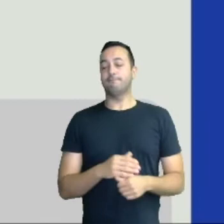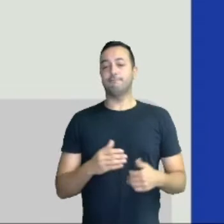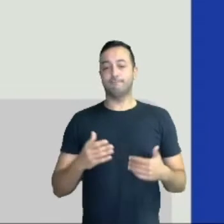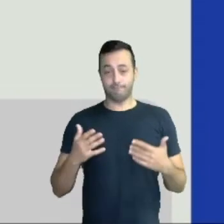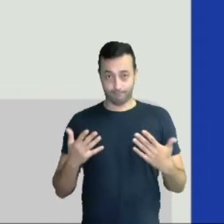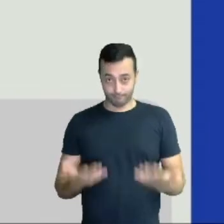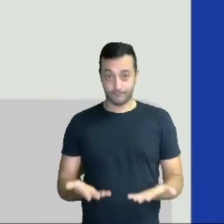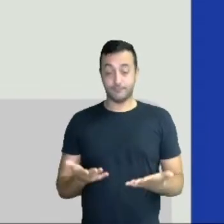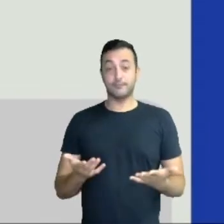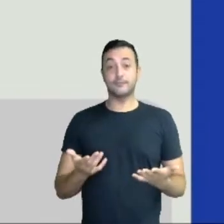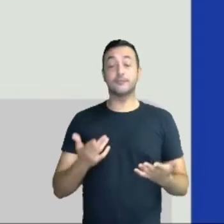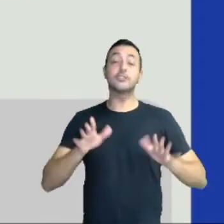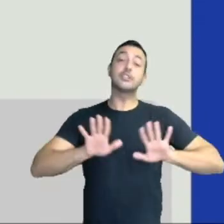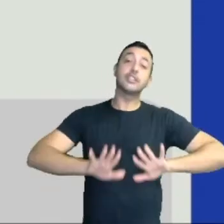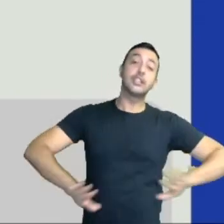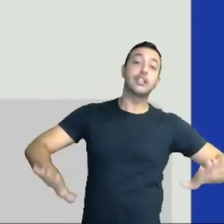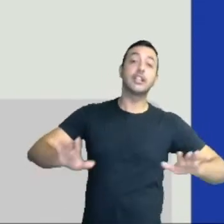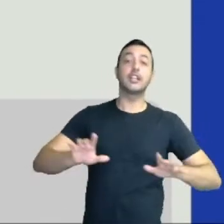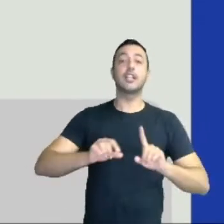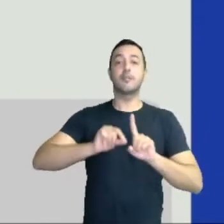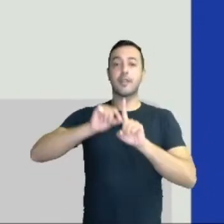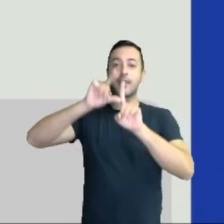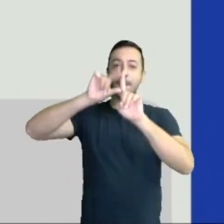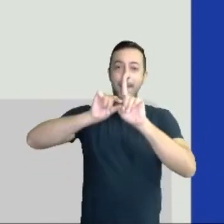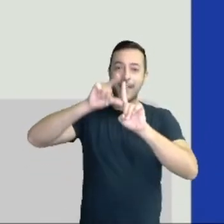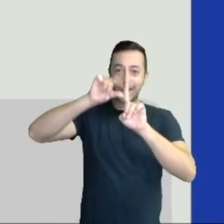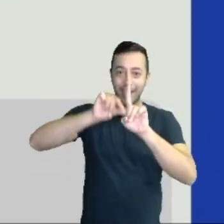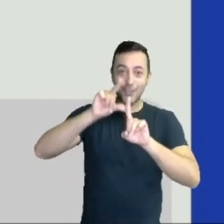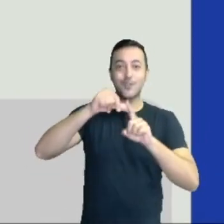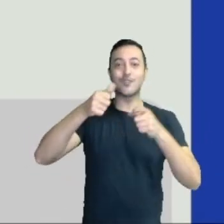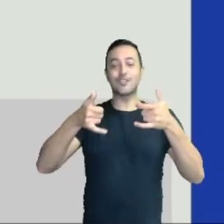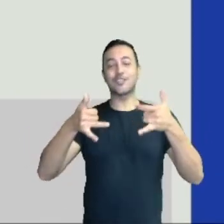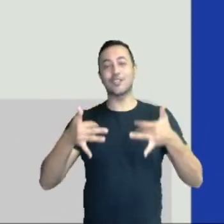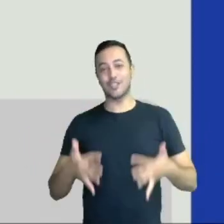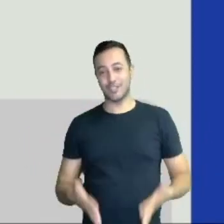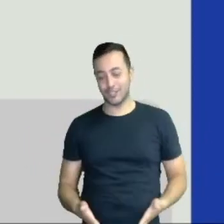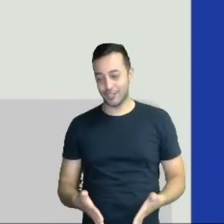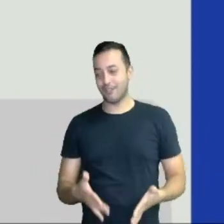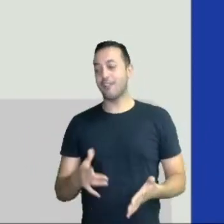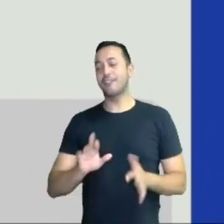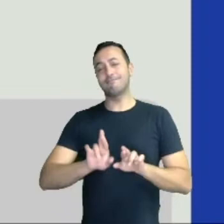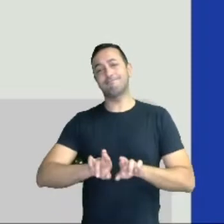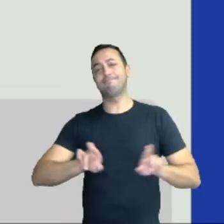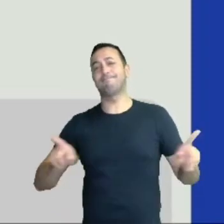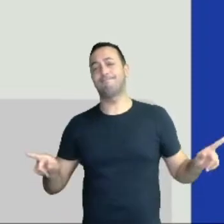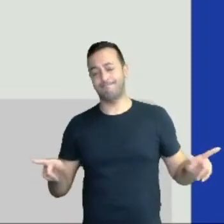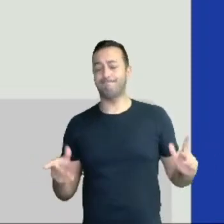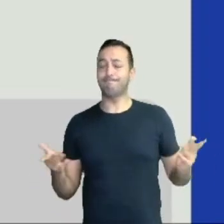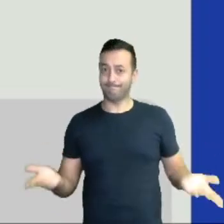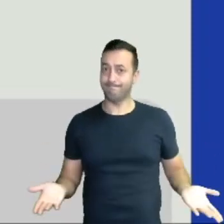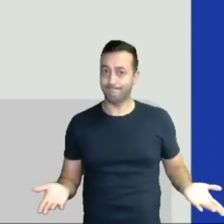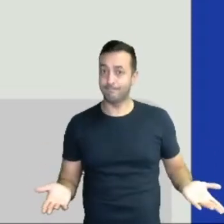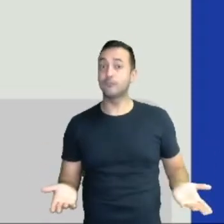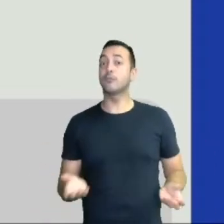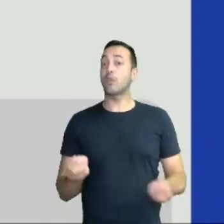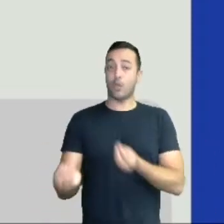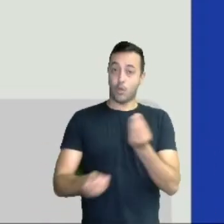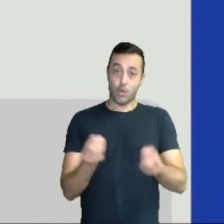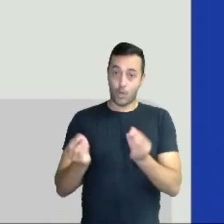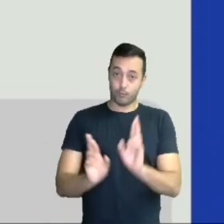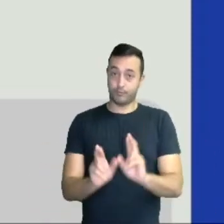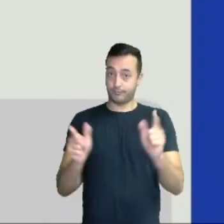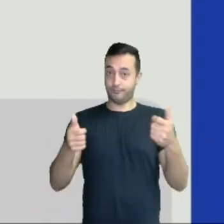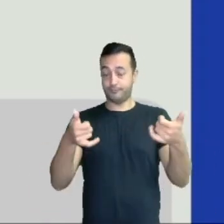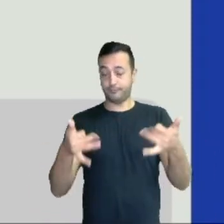Falei também sobre clima e temperatura, que são duas coisas bem diferentes, tá, minha gente? Vamos saber